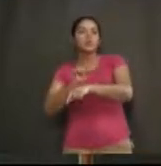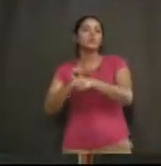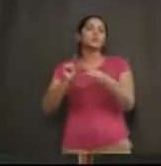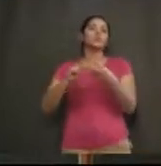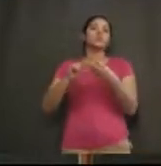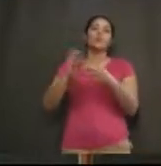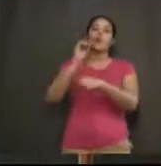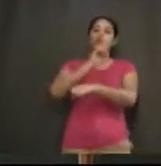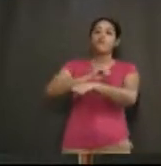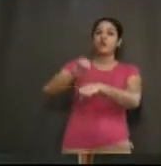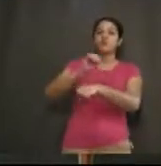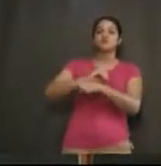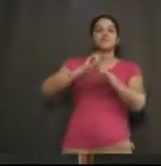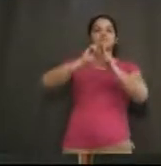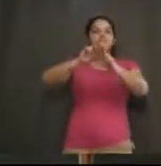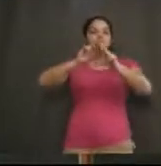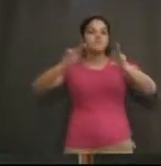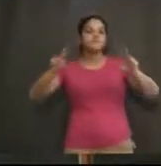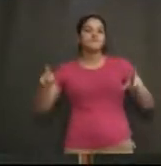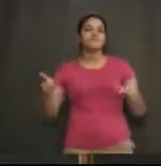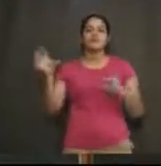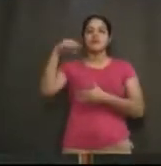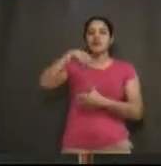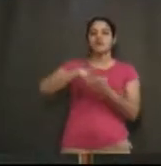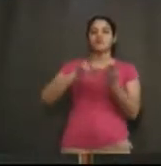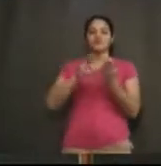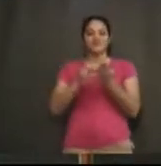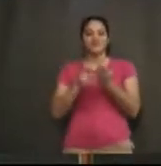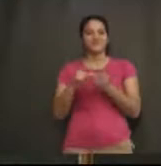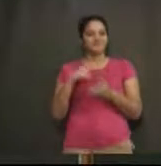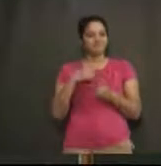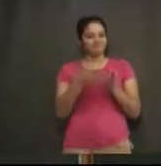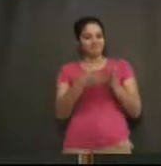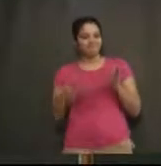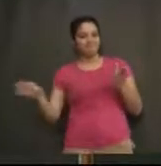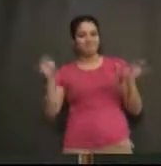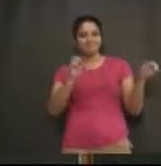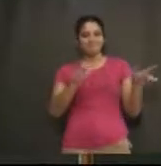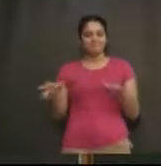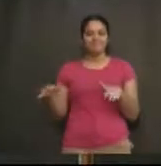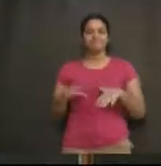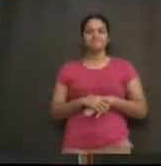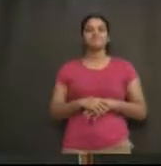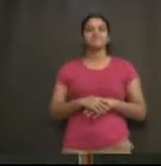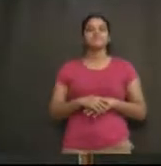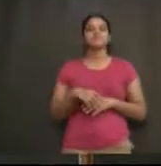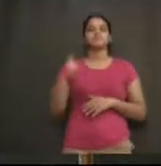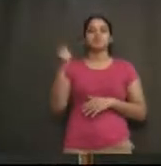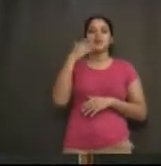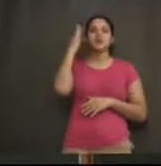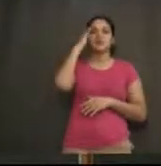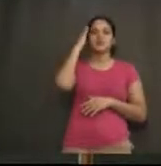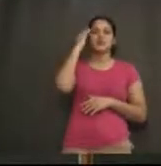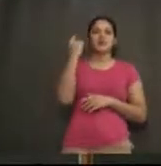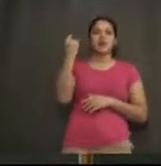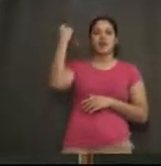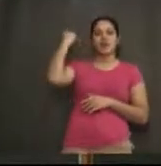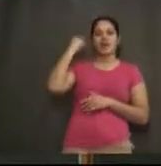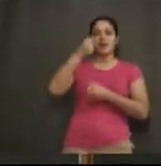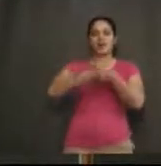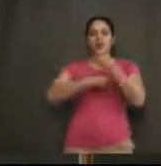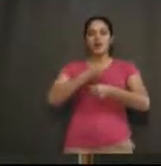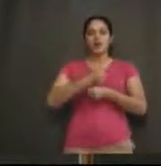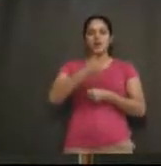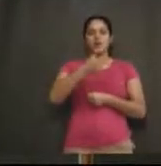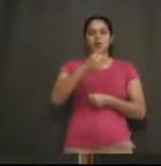ter aqui na nossa universidade. Então, sabemos que, desde 2002, a SBM, a